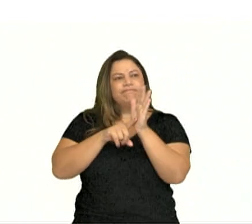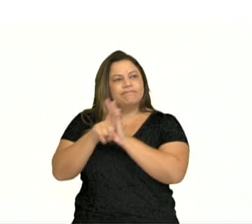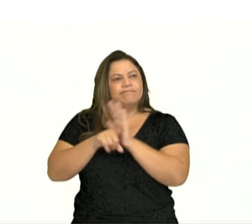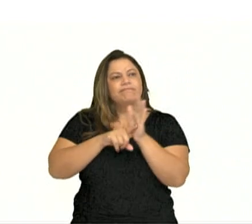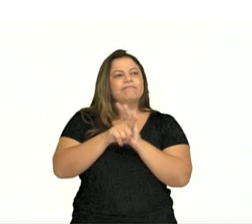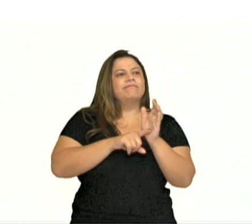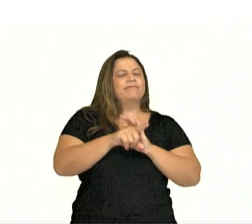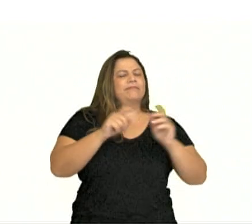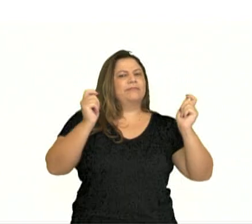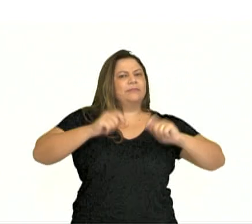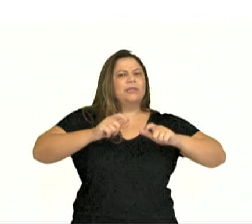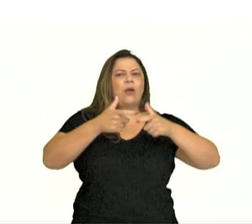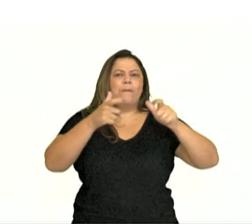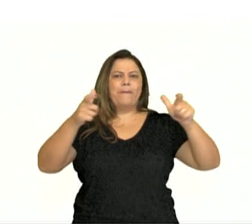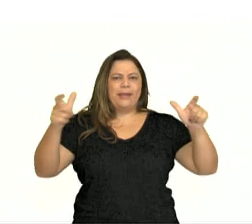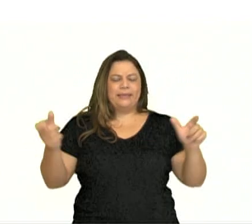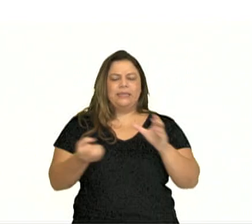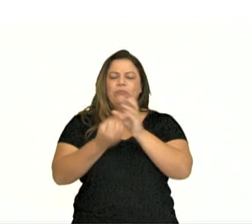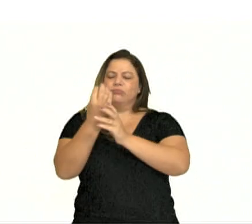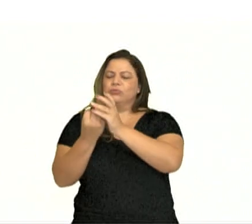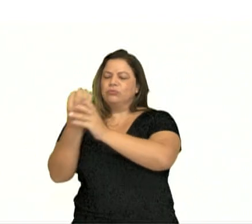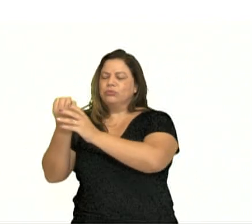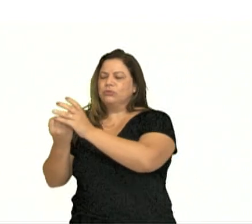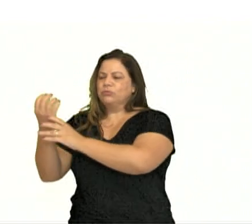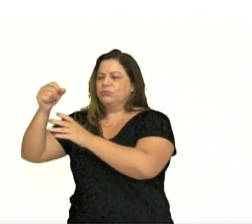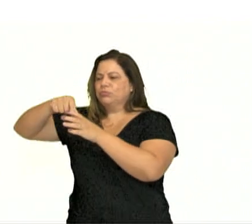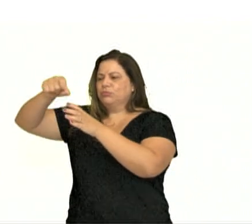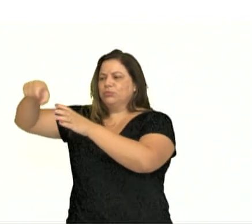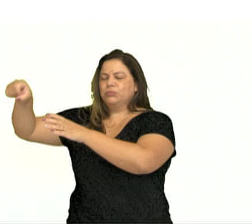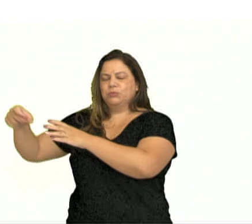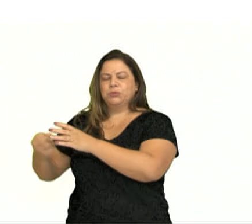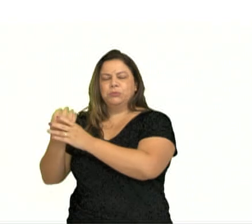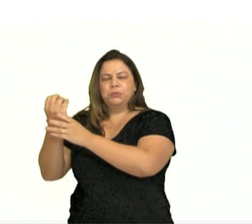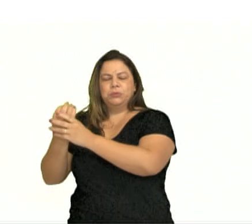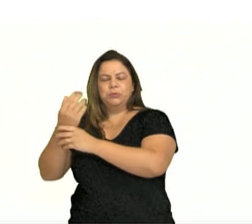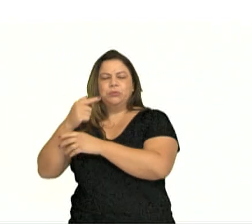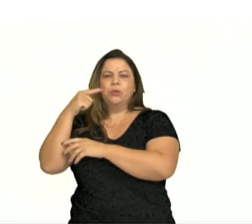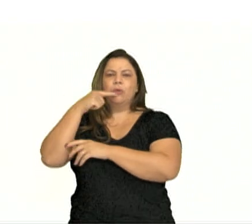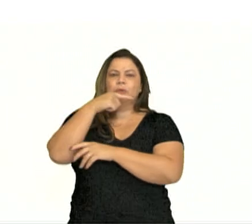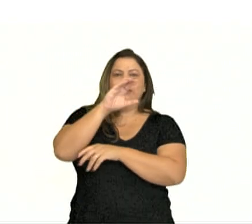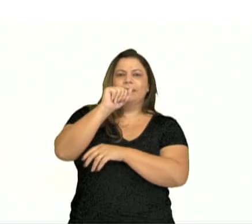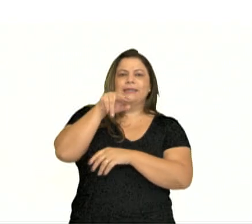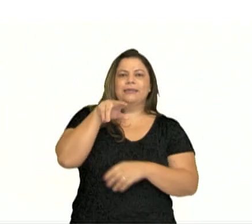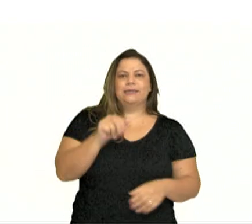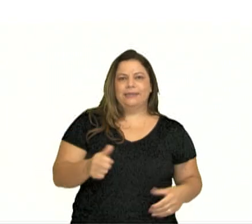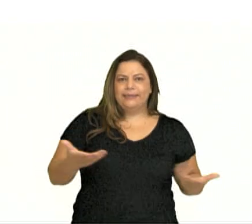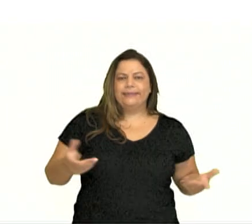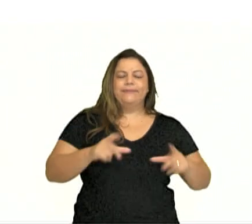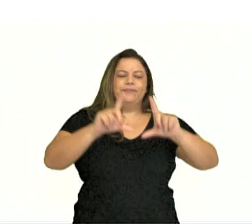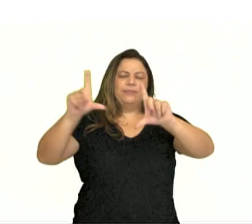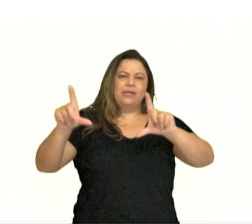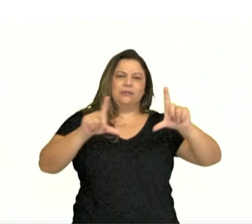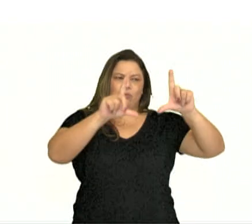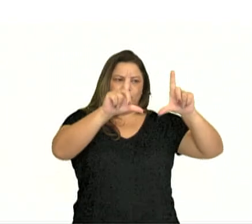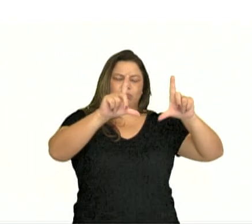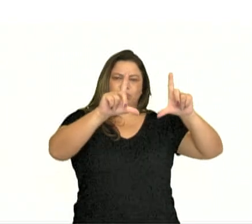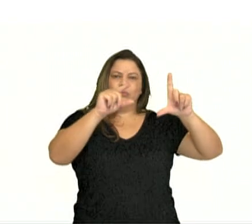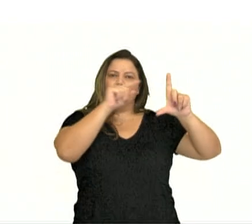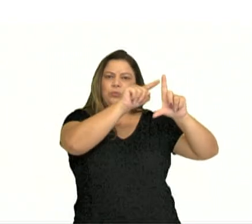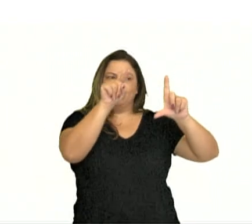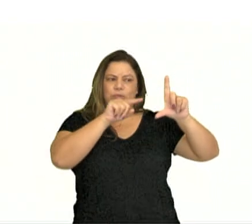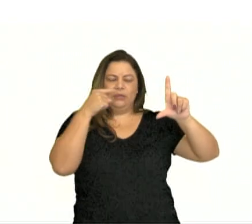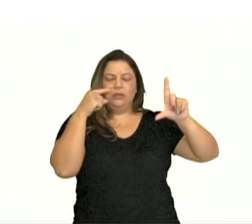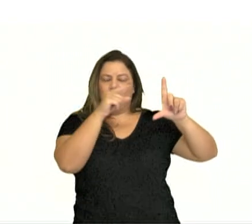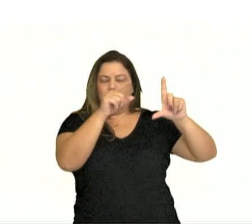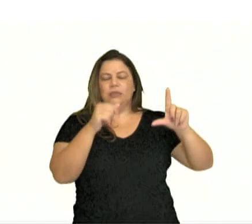aumentar a produtividade de cultivos como o de cana, por exemplo. Então aqui é um trecho, um fragmento dessa reportagem. Se